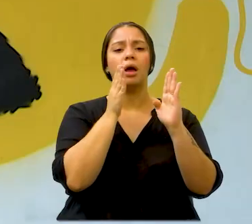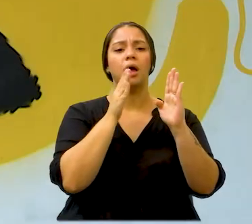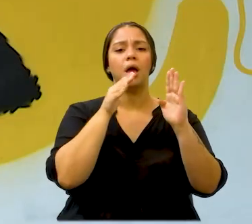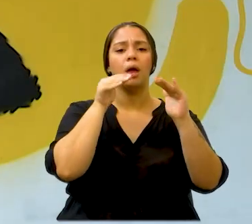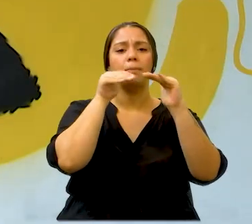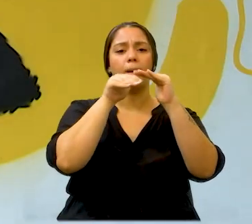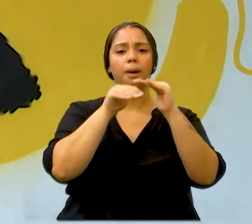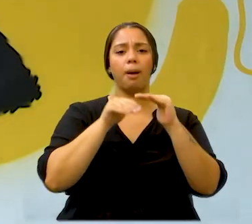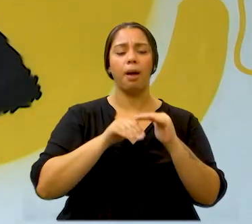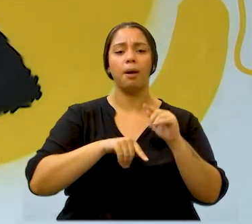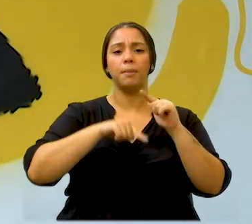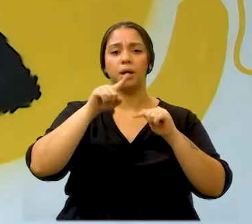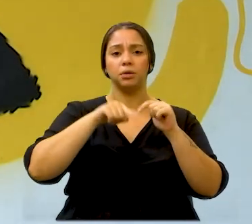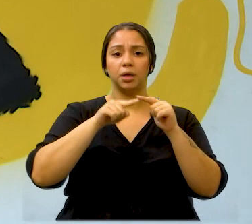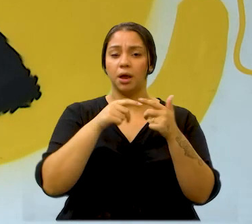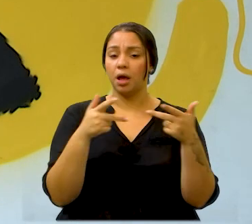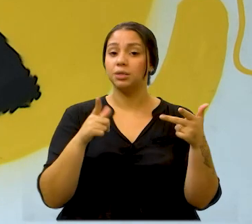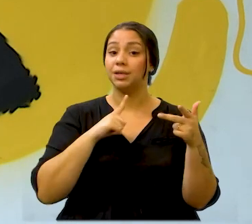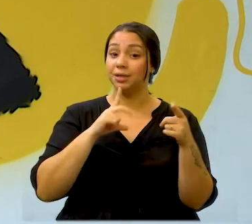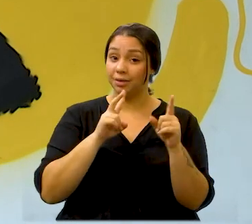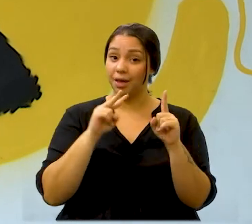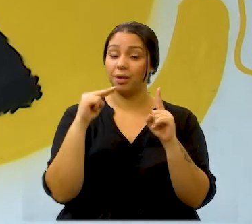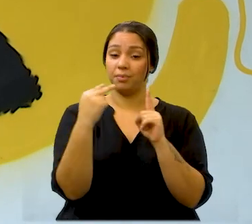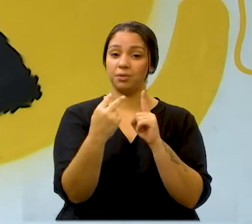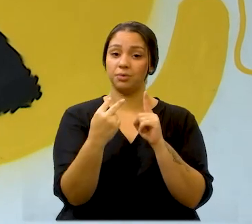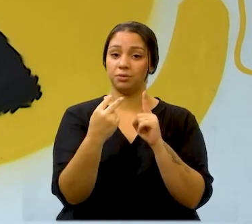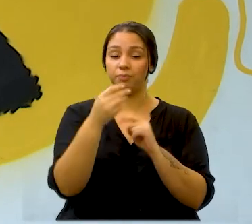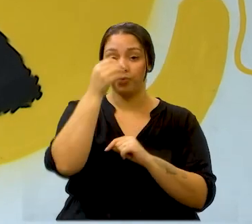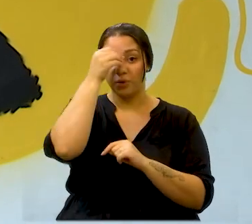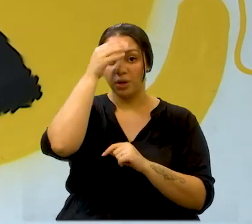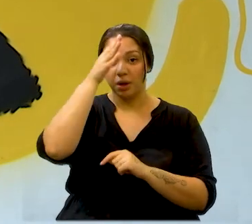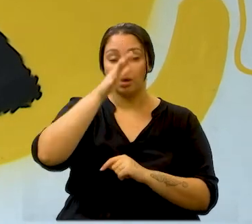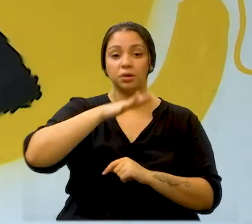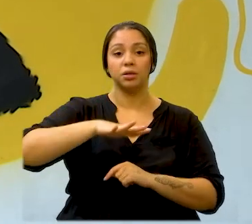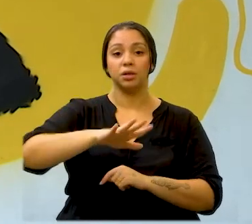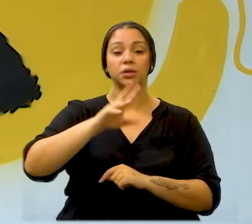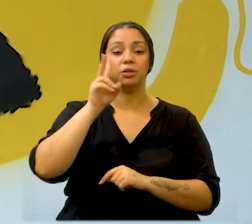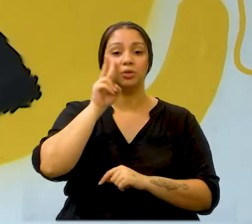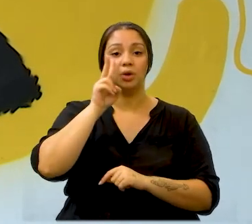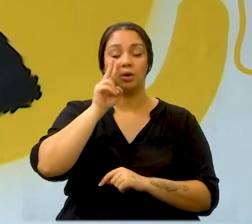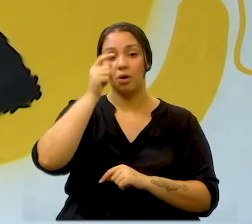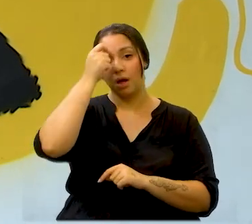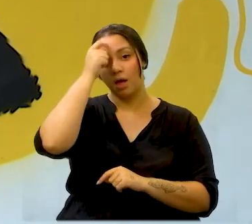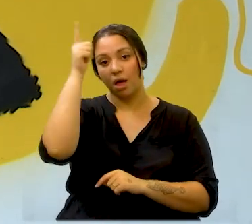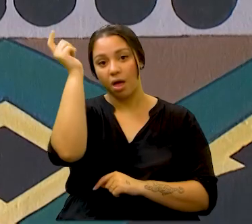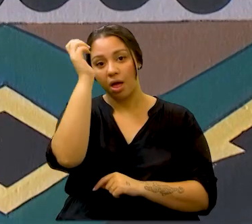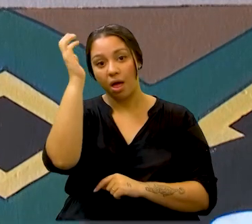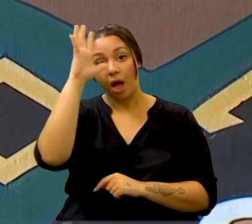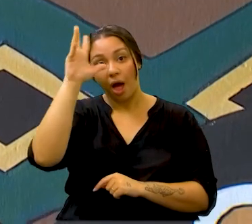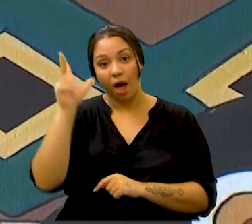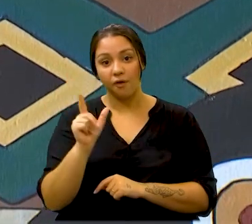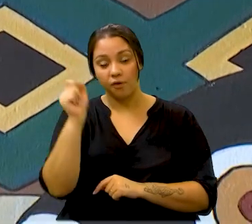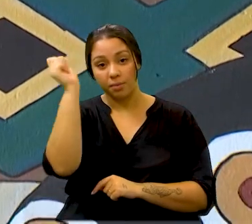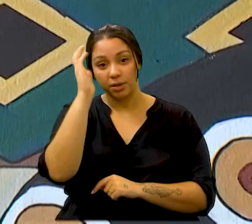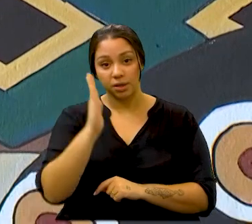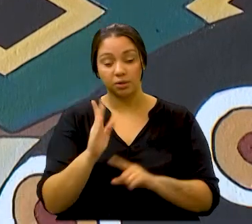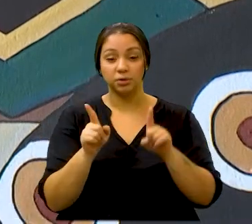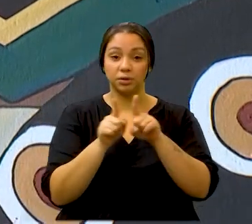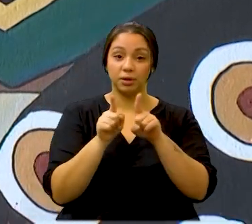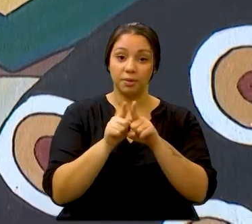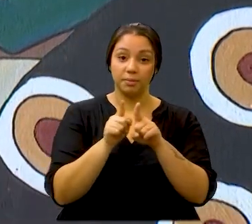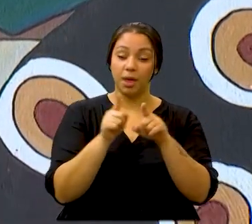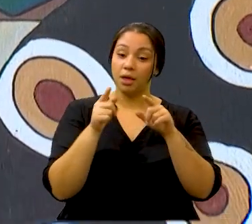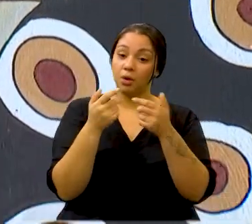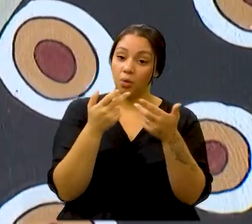abastecidas com material que traga essa perspectiva, o conhecimento em história e cultura africana e afro-brasileira, os recursos